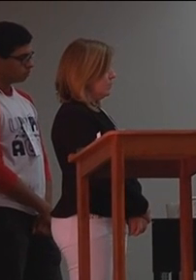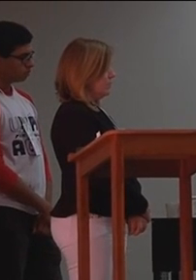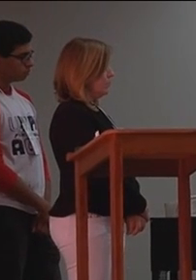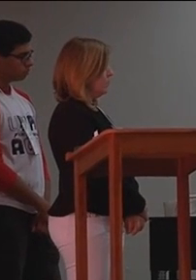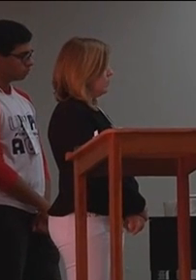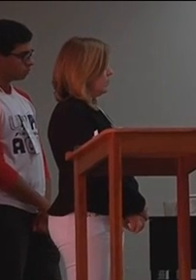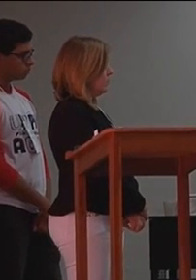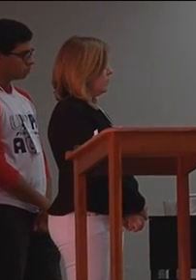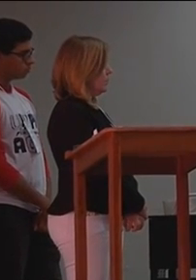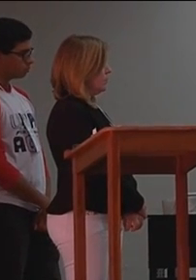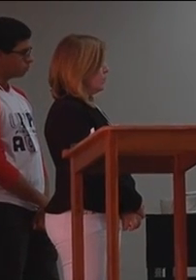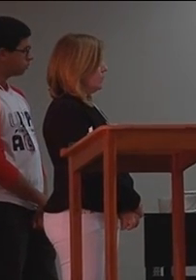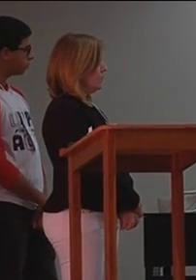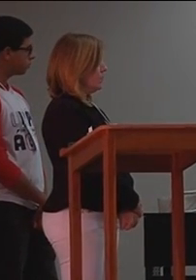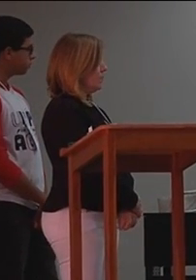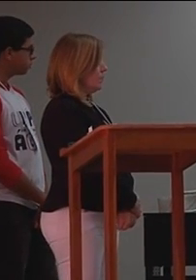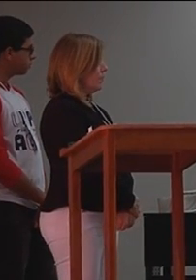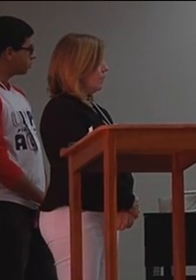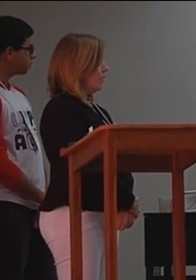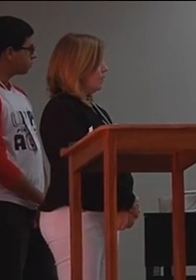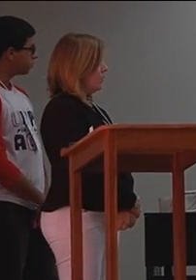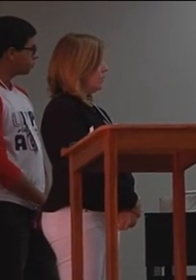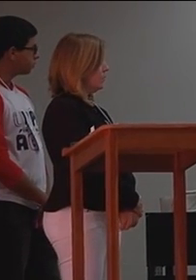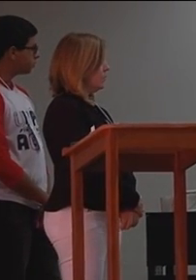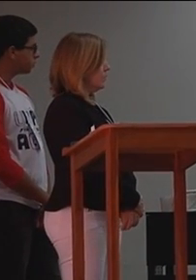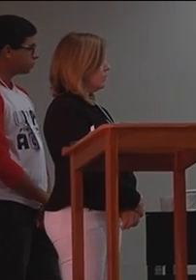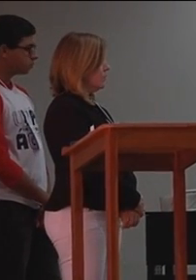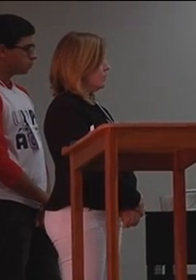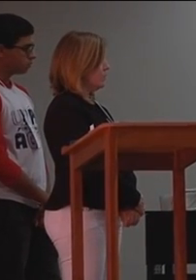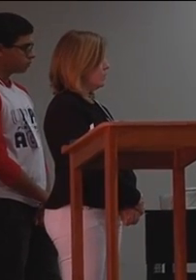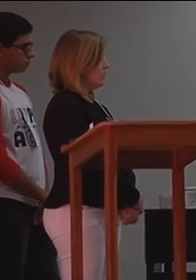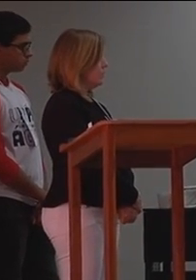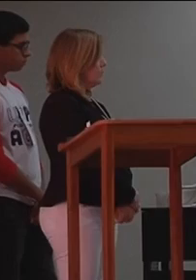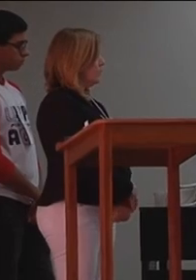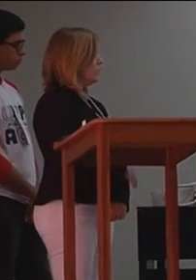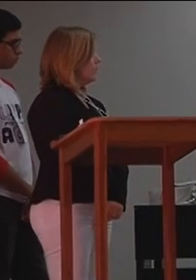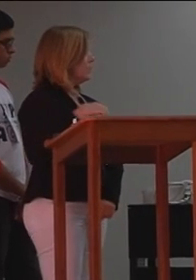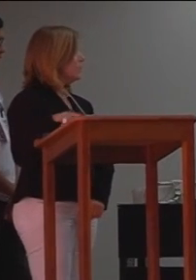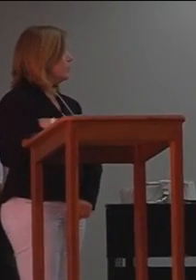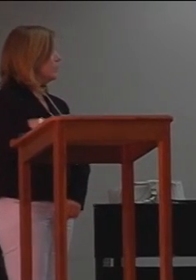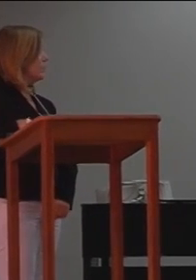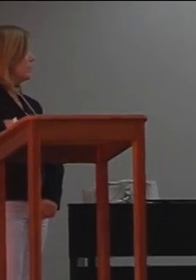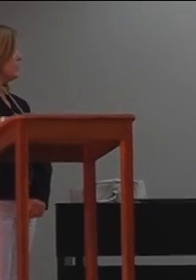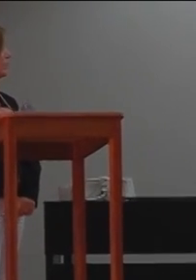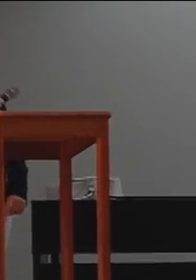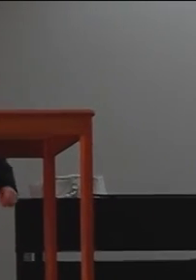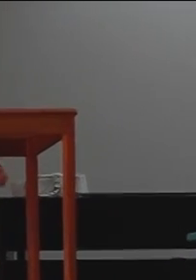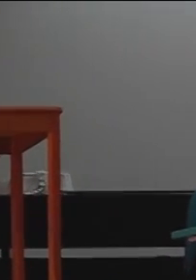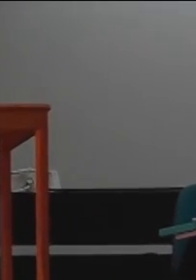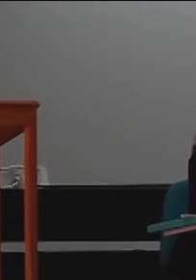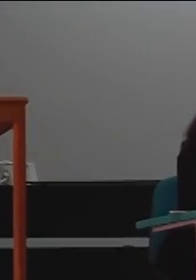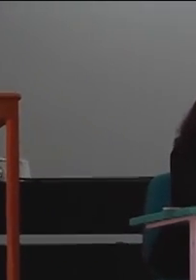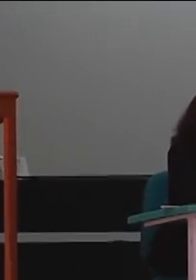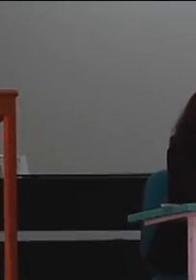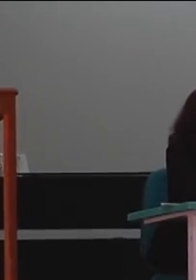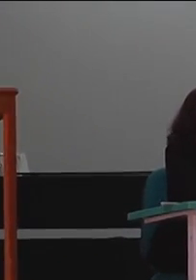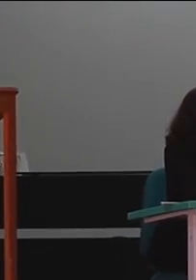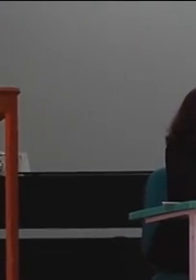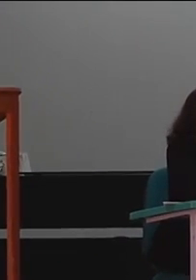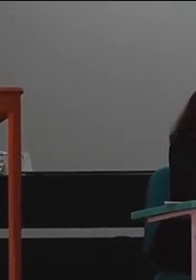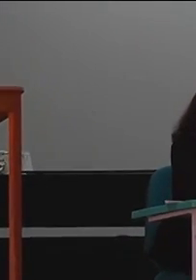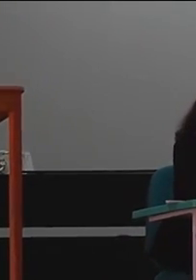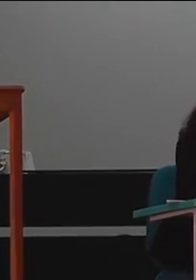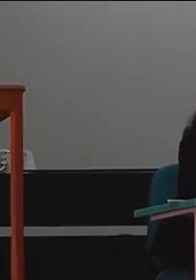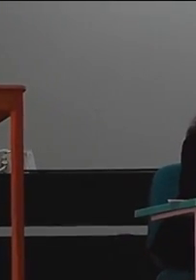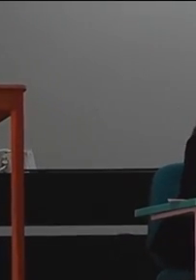nós acreditamos, junto com esse projeto de nação, que a vulnerabilidade não é só econômica. Por isso o IFPE institui